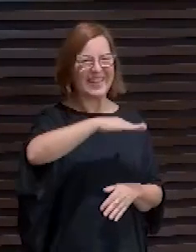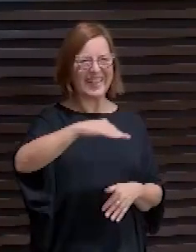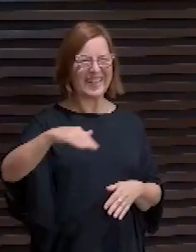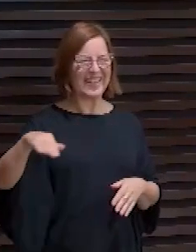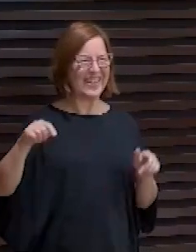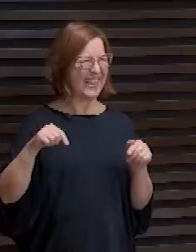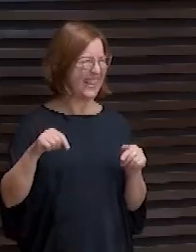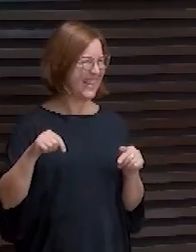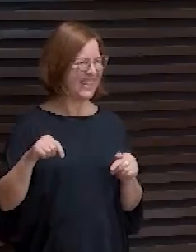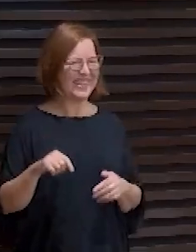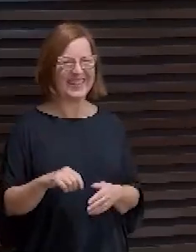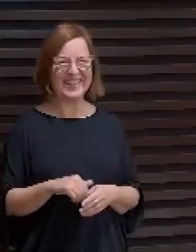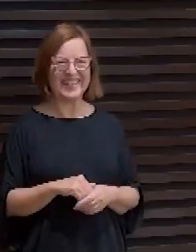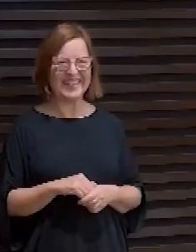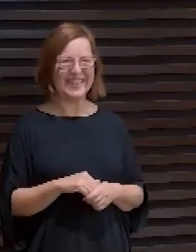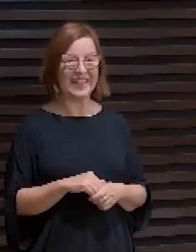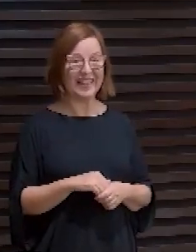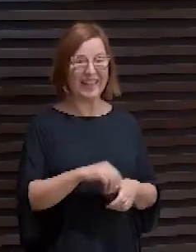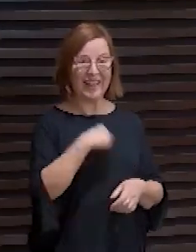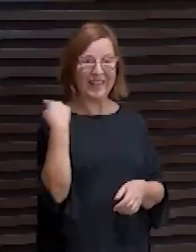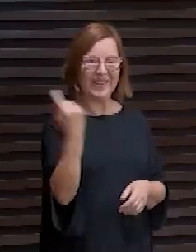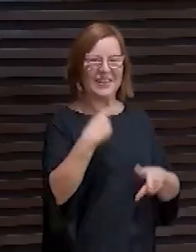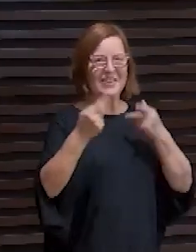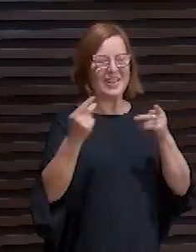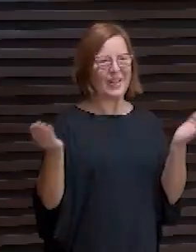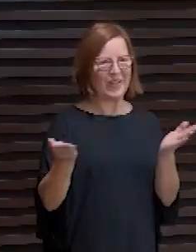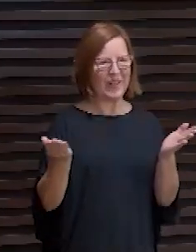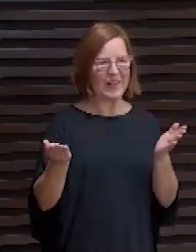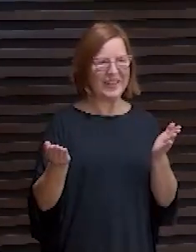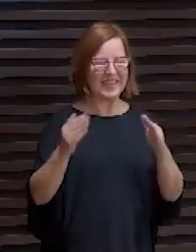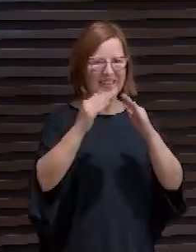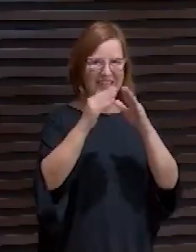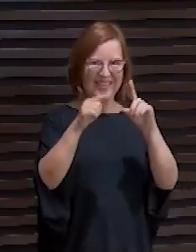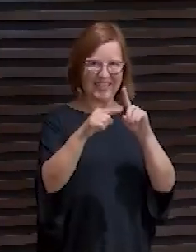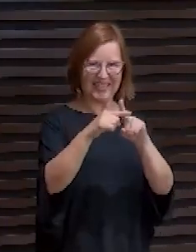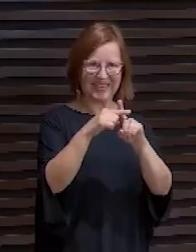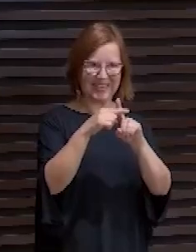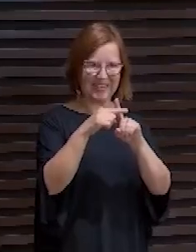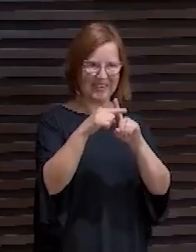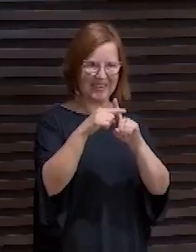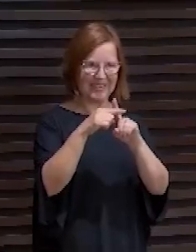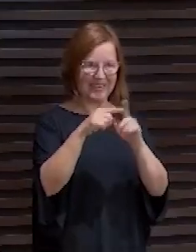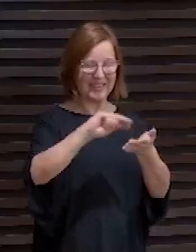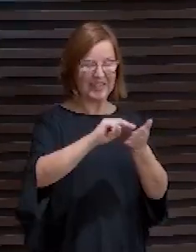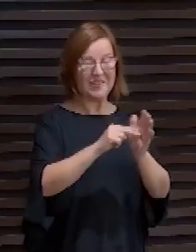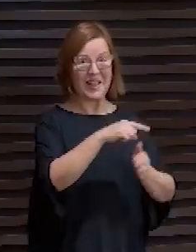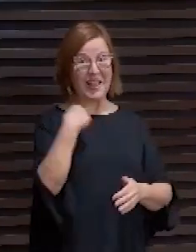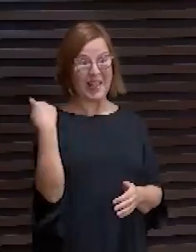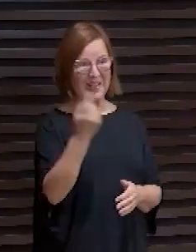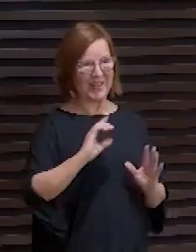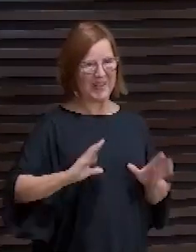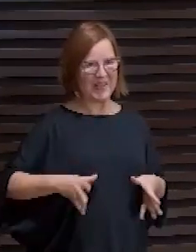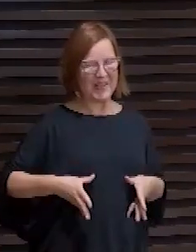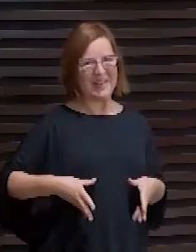mãos. Isso. Nós vamos falar hoje sobre a igreja. Somos nós, o corpo de